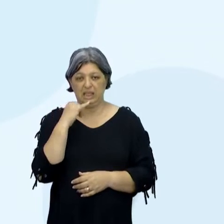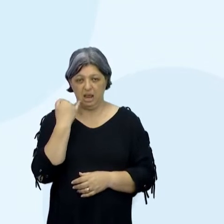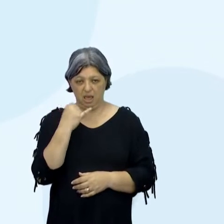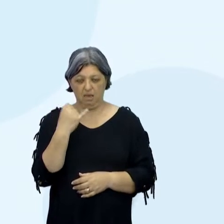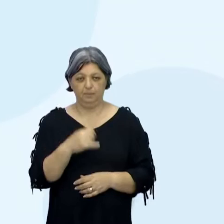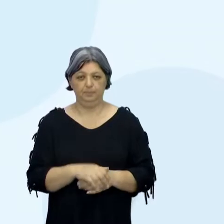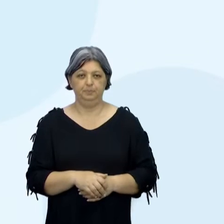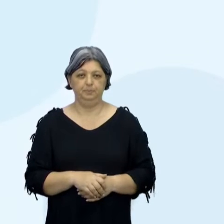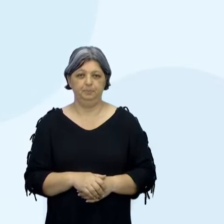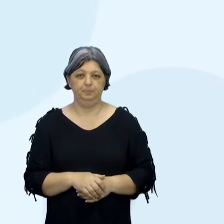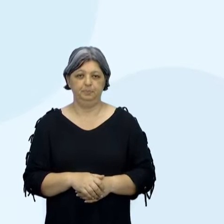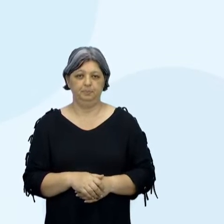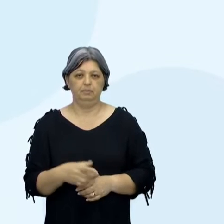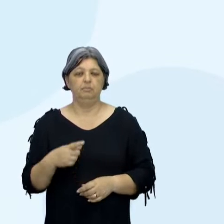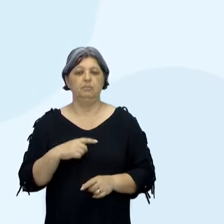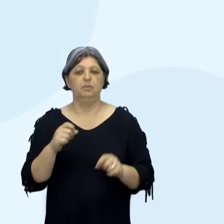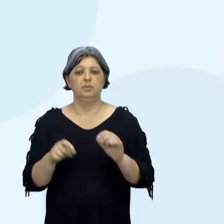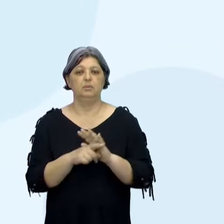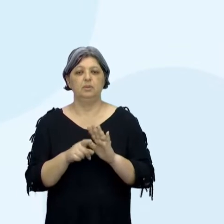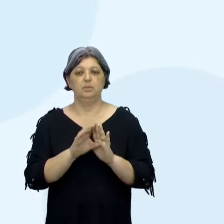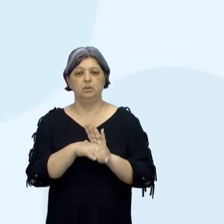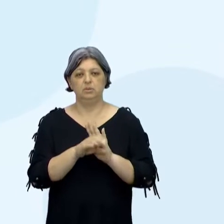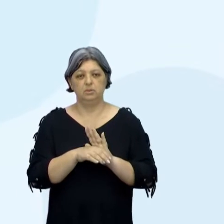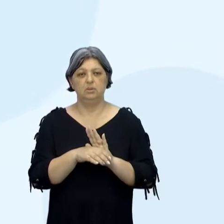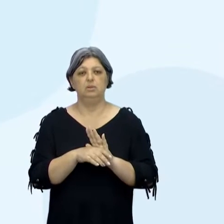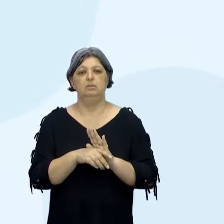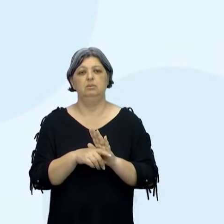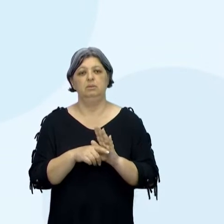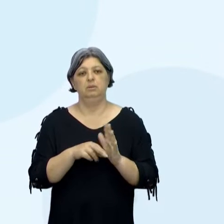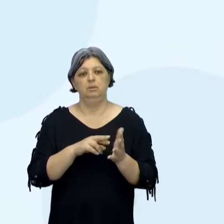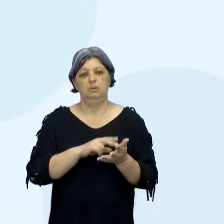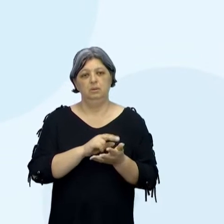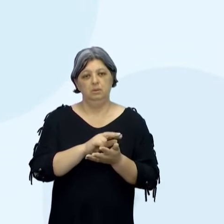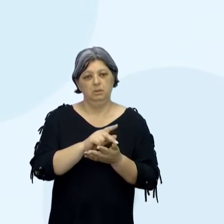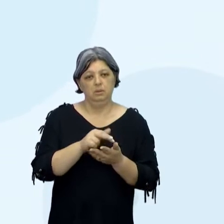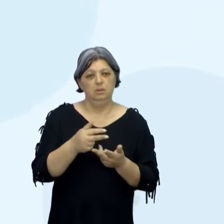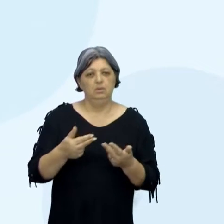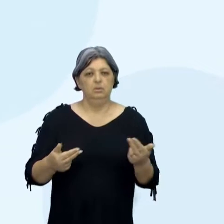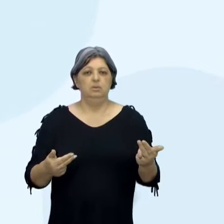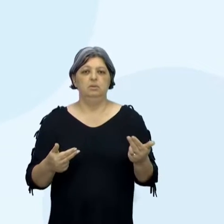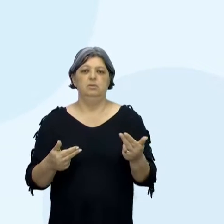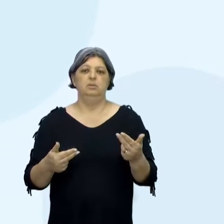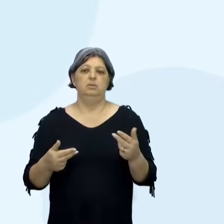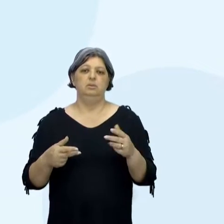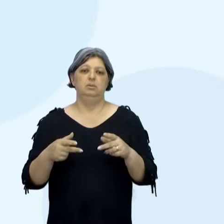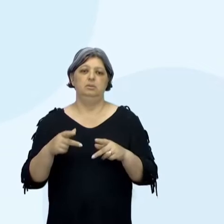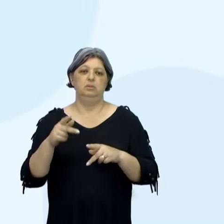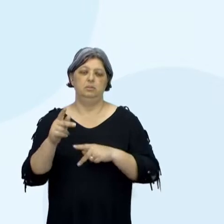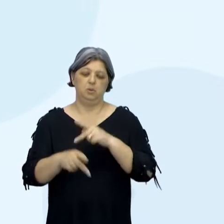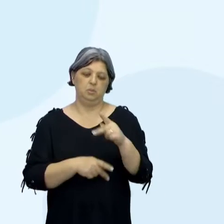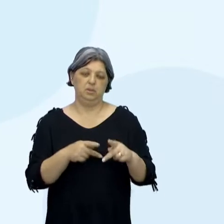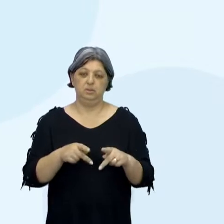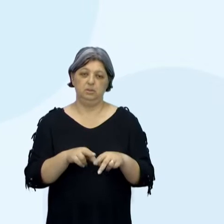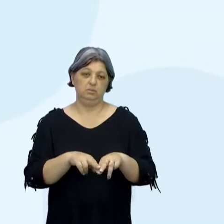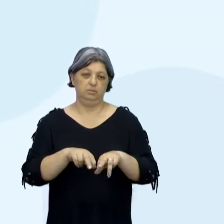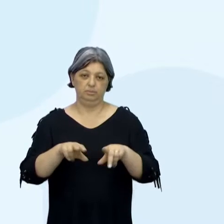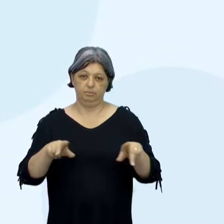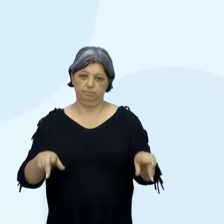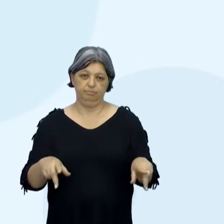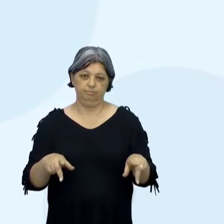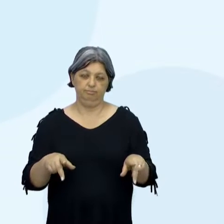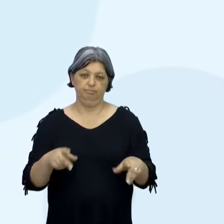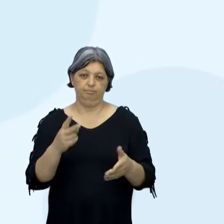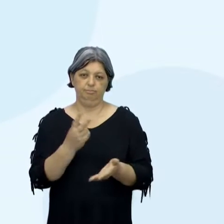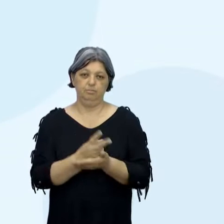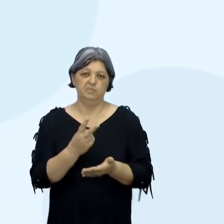conceito que obedece a diversos parâmetros aí para se classificar em diferentes populações de uma mesma espécie